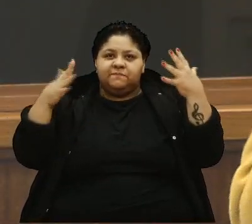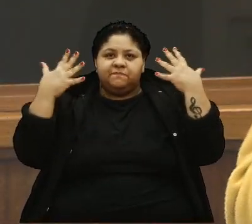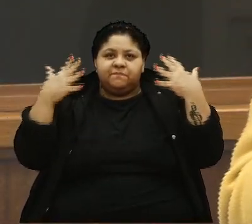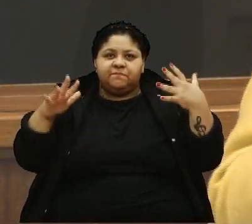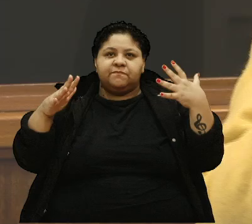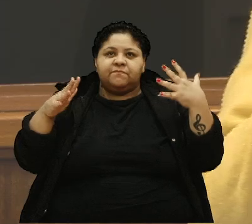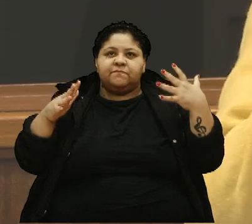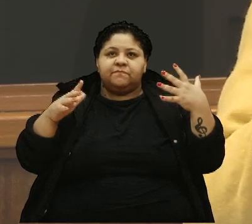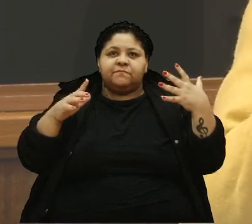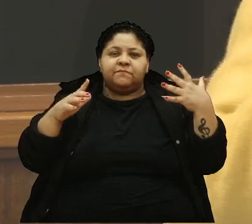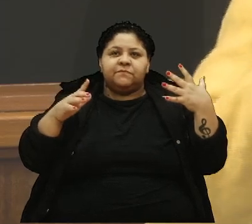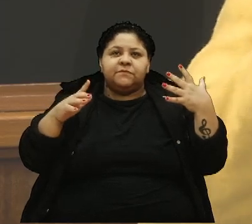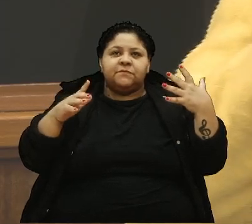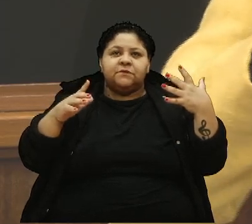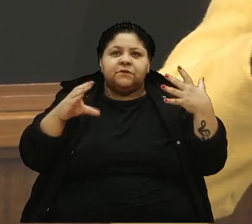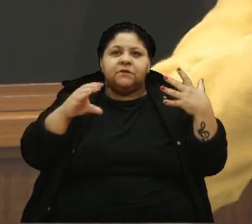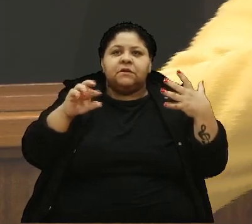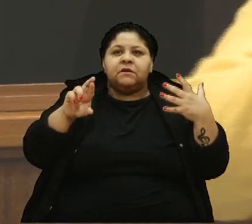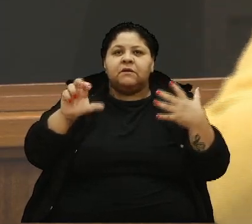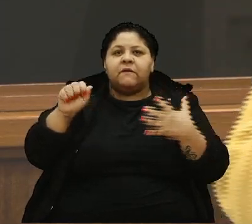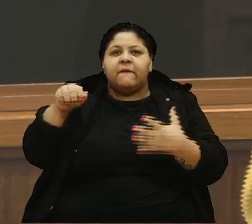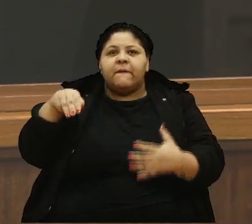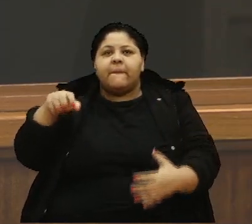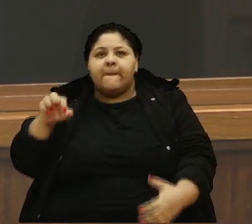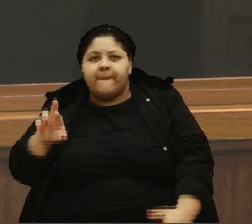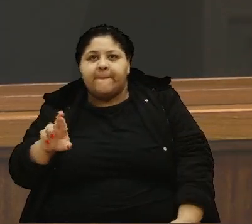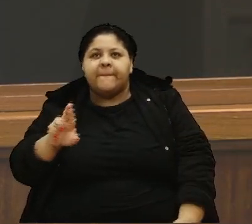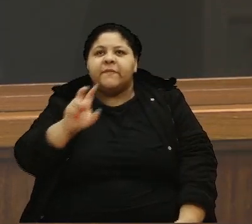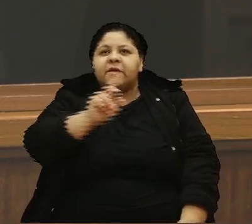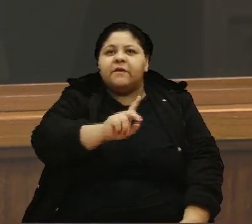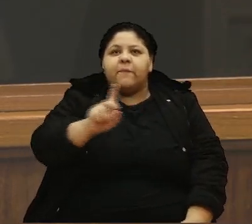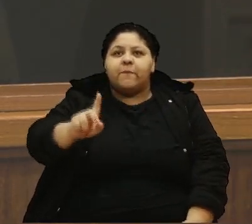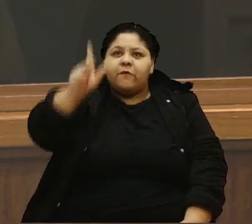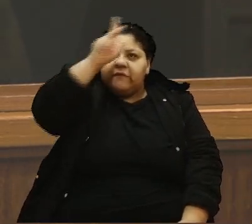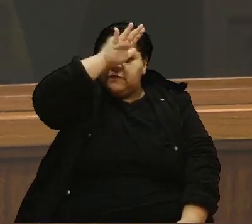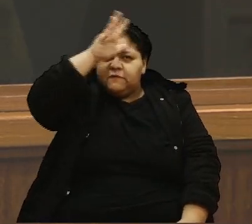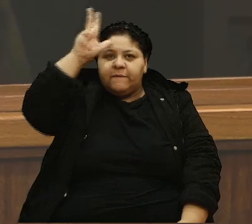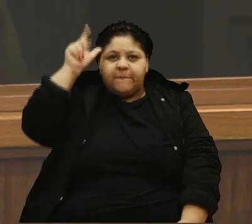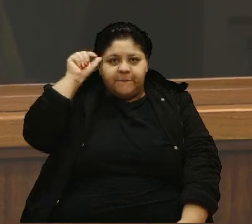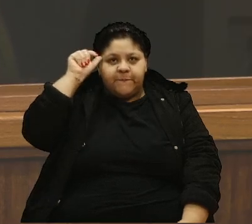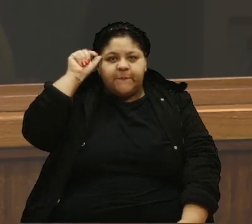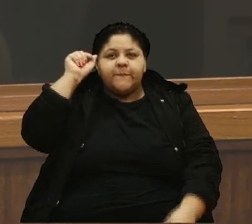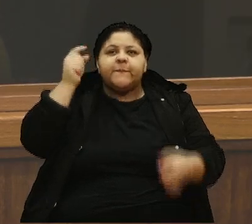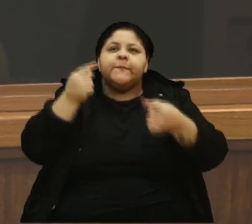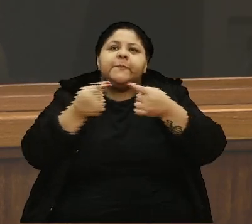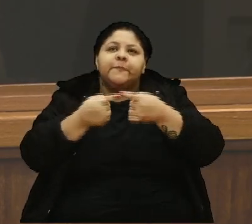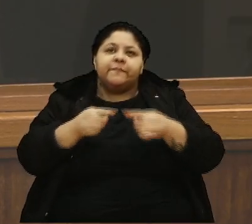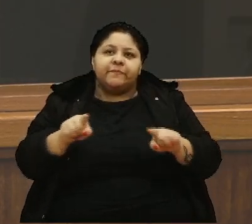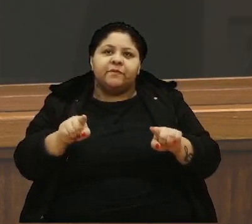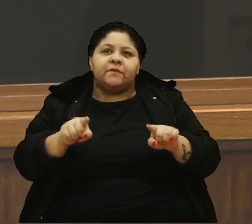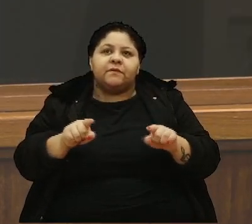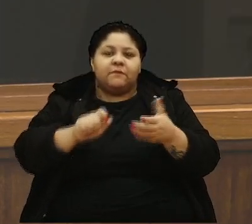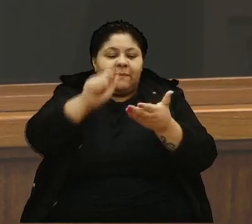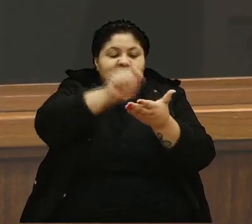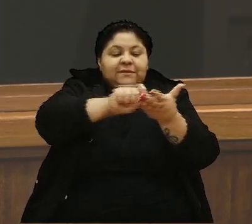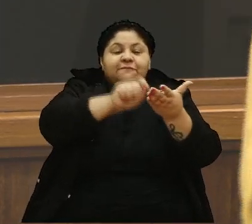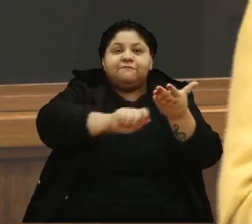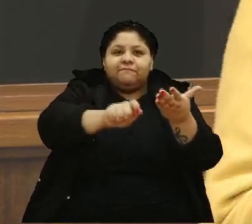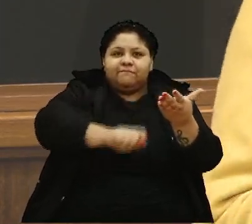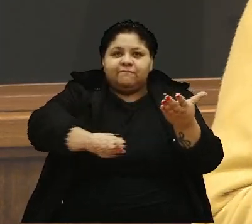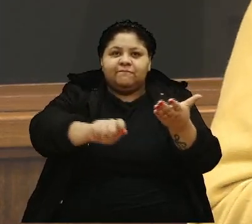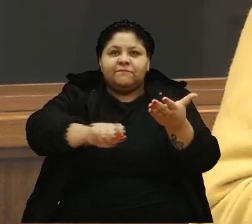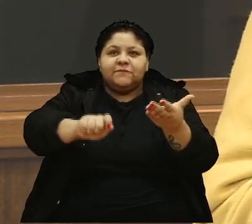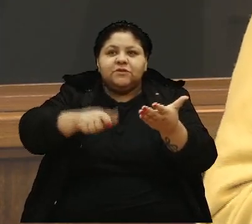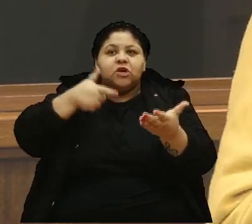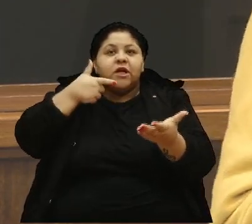congratulações a Nil Kramer, que é professora do município, mas é escritora e ganhou